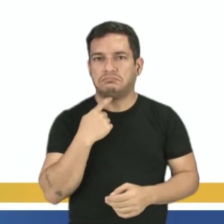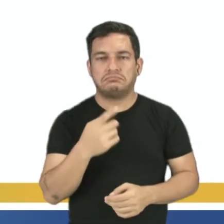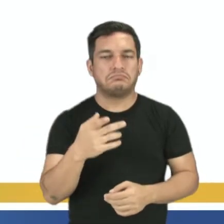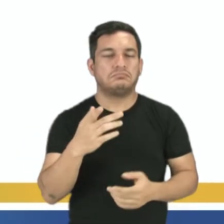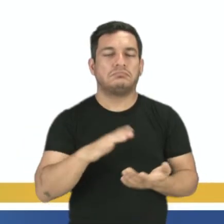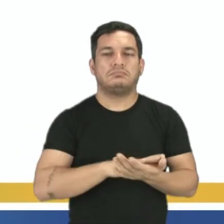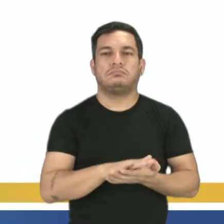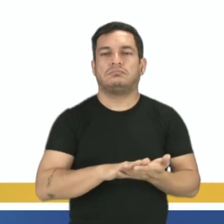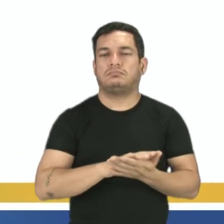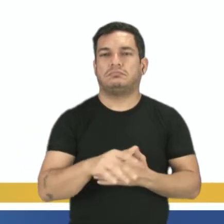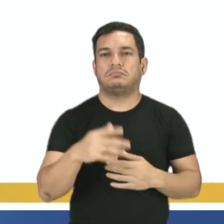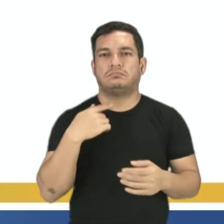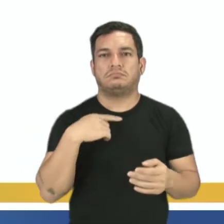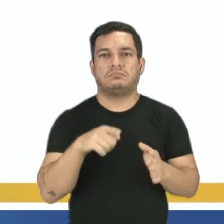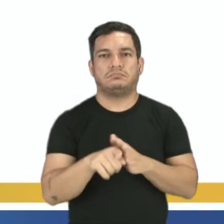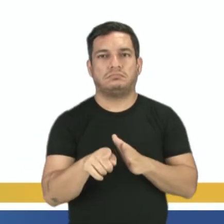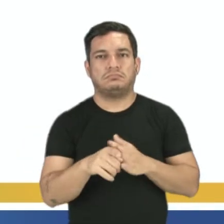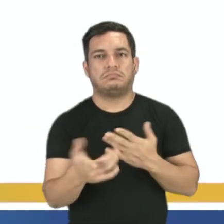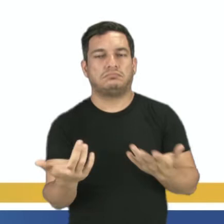argumento, de